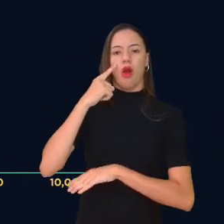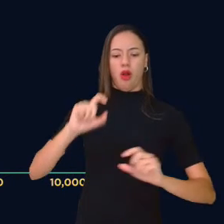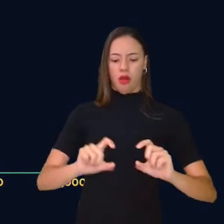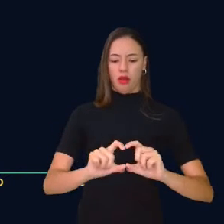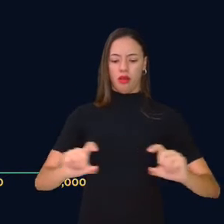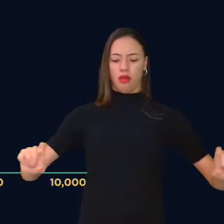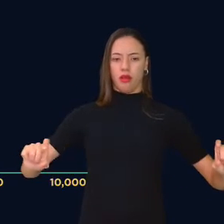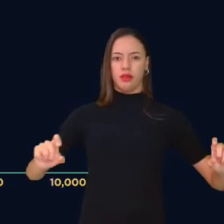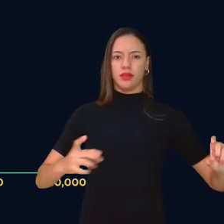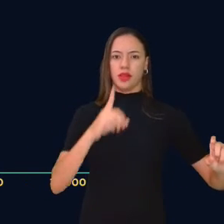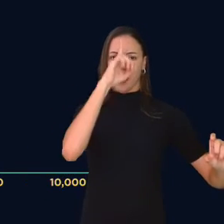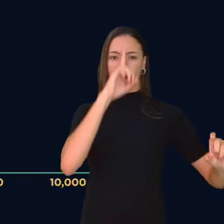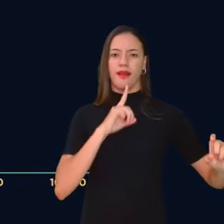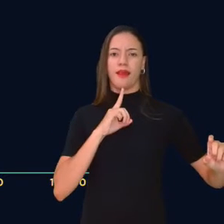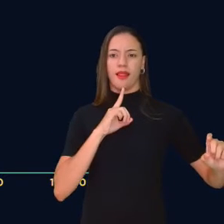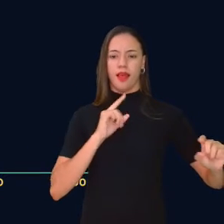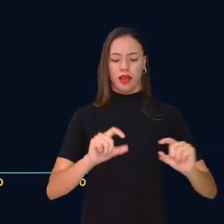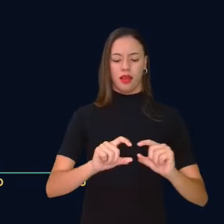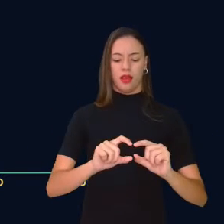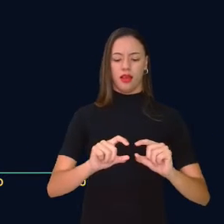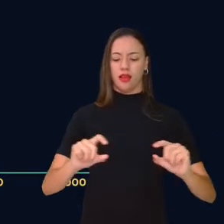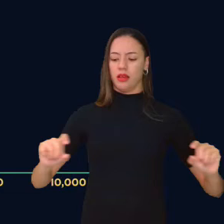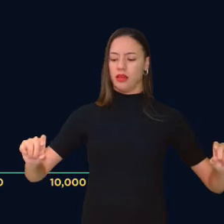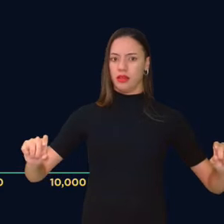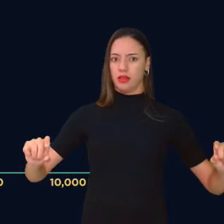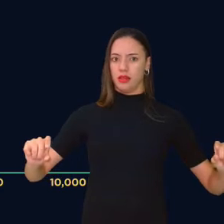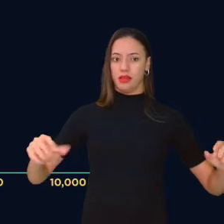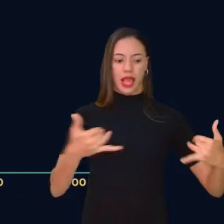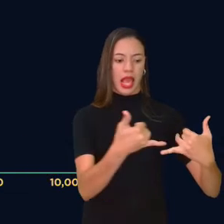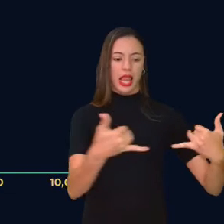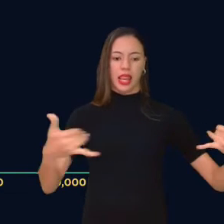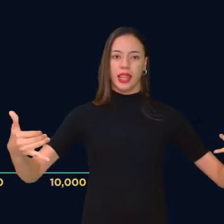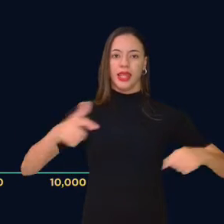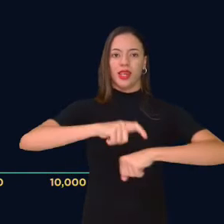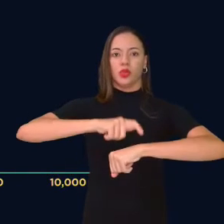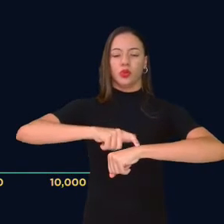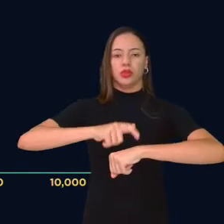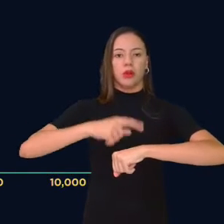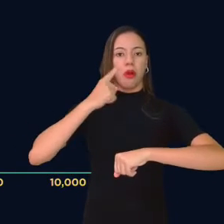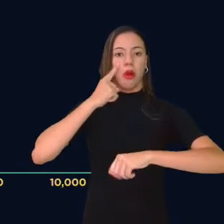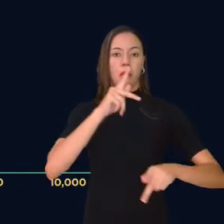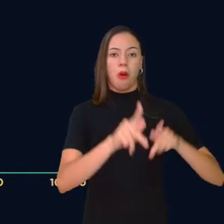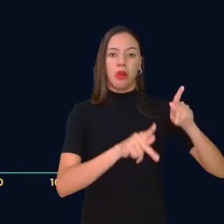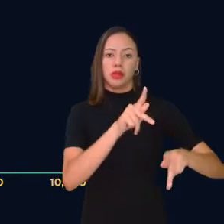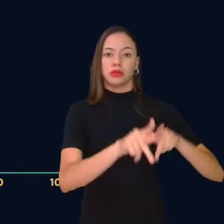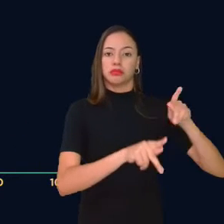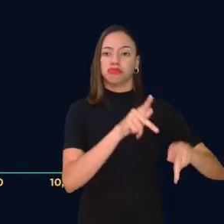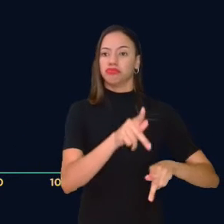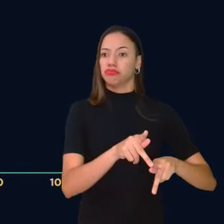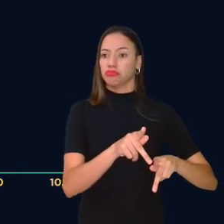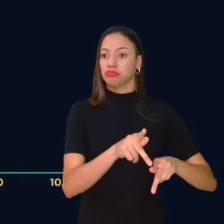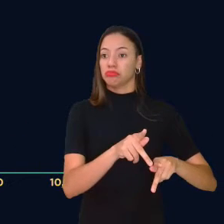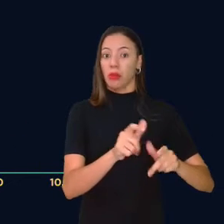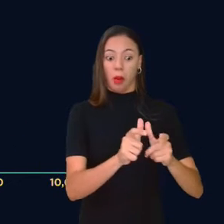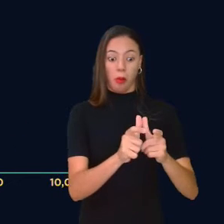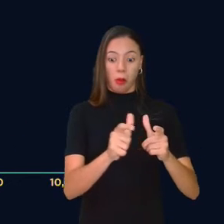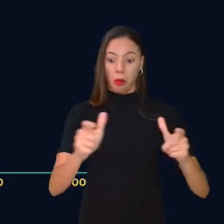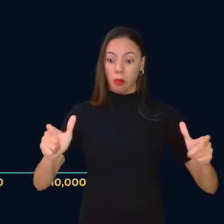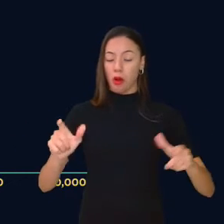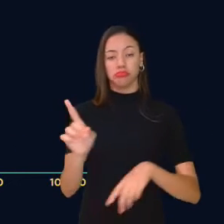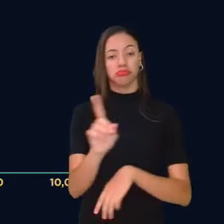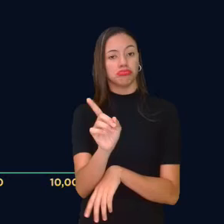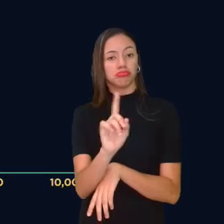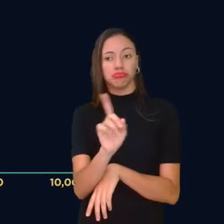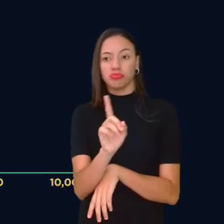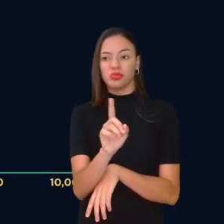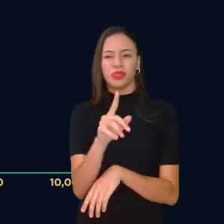bem pequenininha, praticamente nesse tempo todinho aí a população mal cresceu, né? Ela